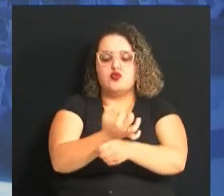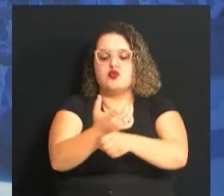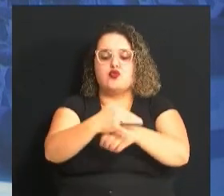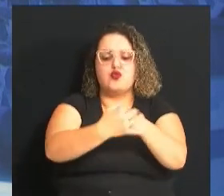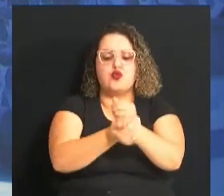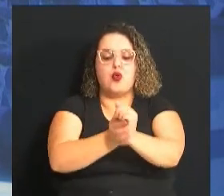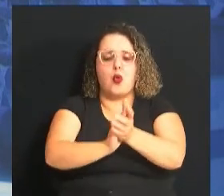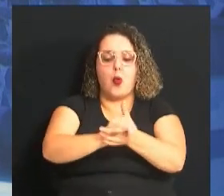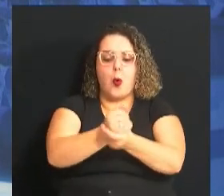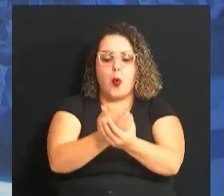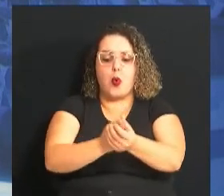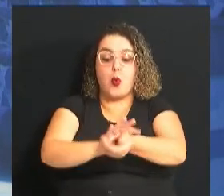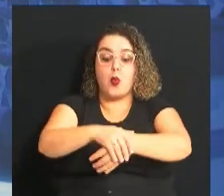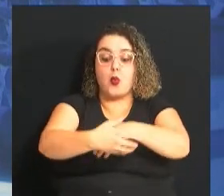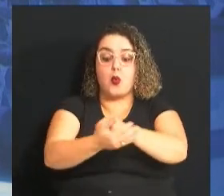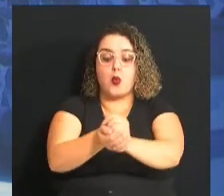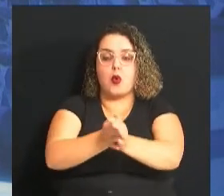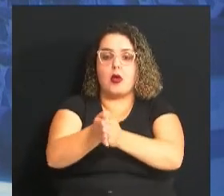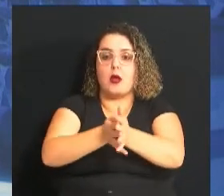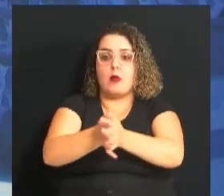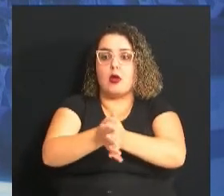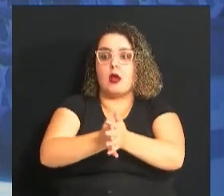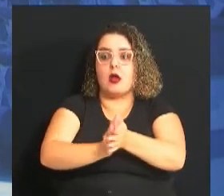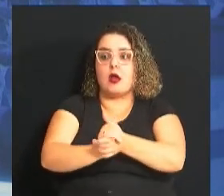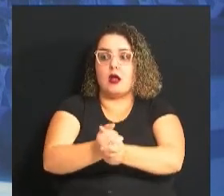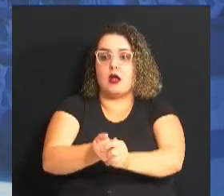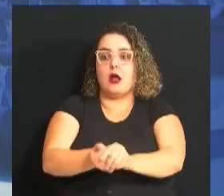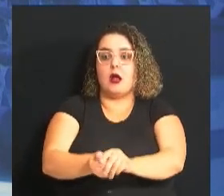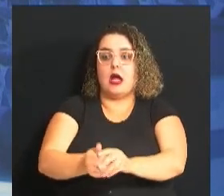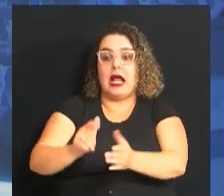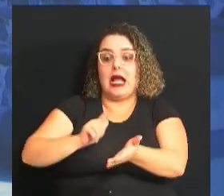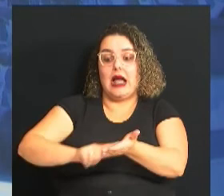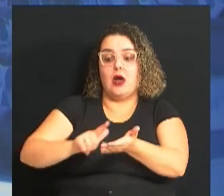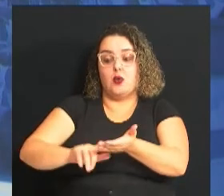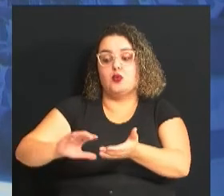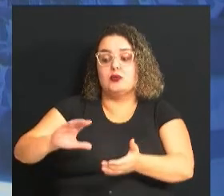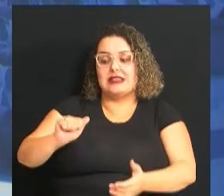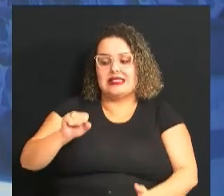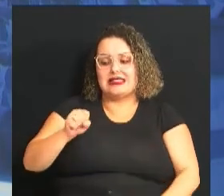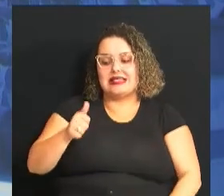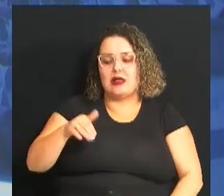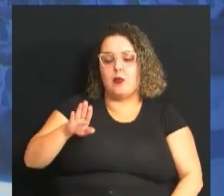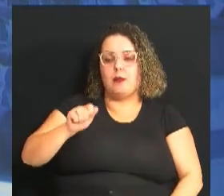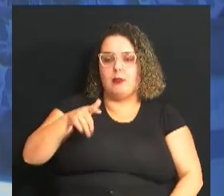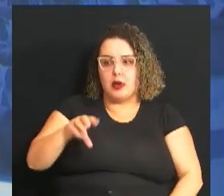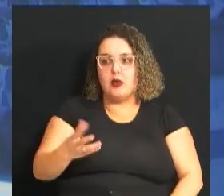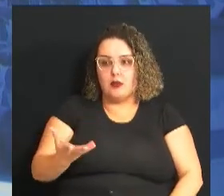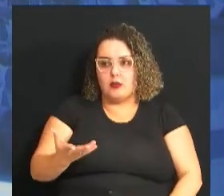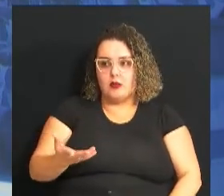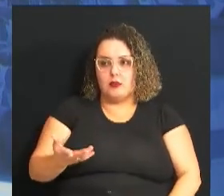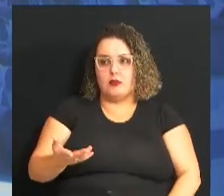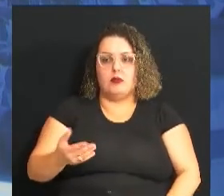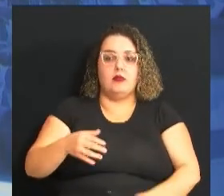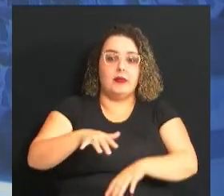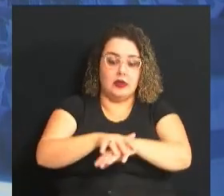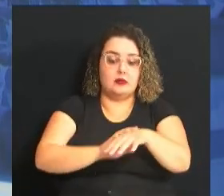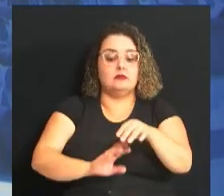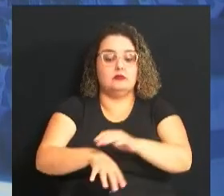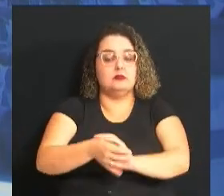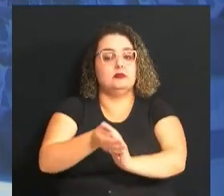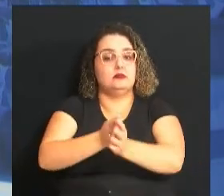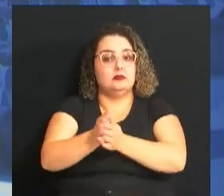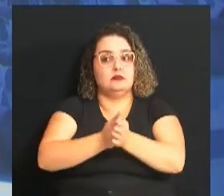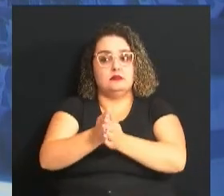porque a limpeza mecânica que tira as bactérias que são transitórias, né, que a gente fala da mão. Então,